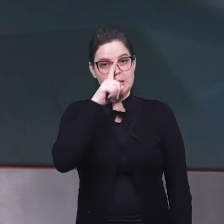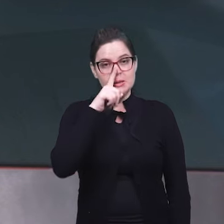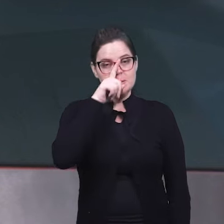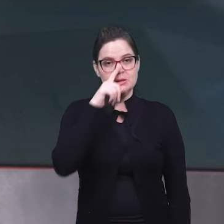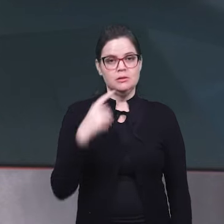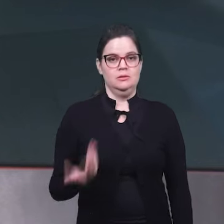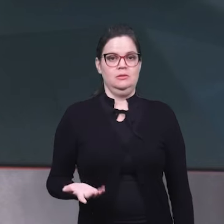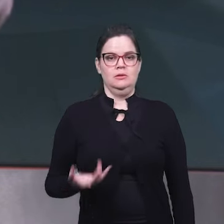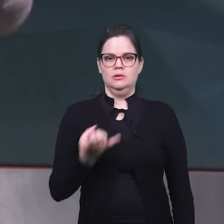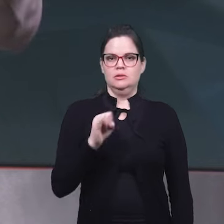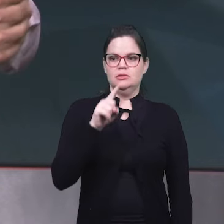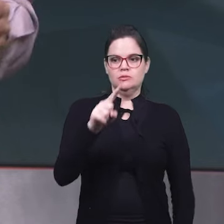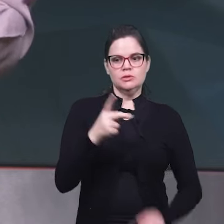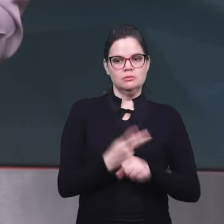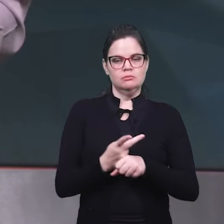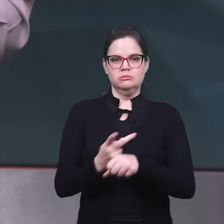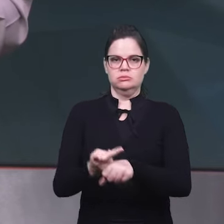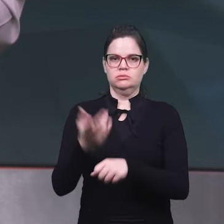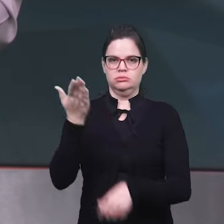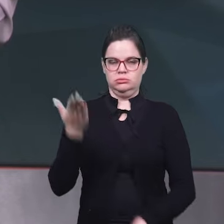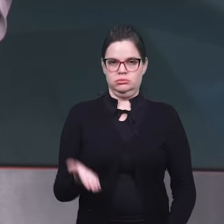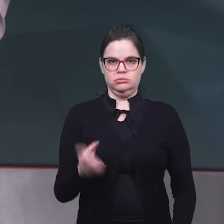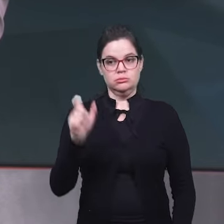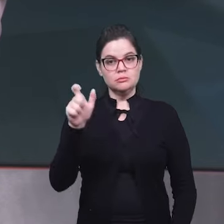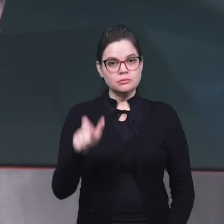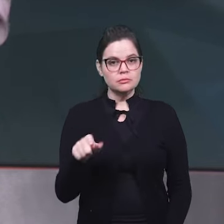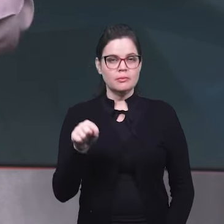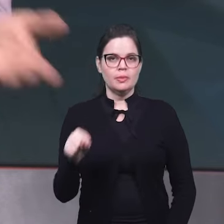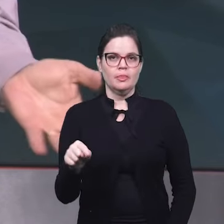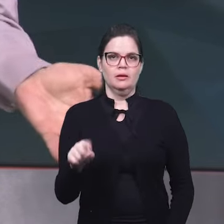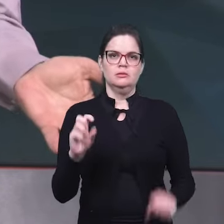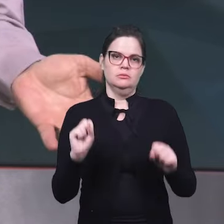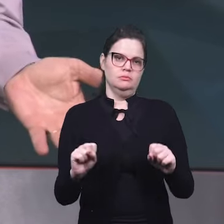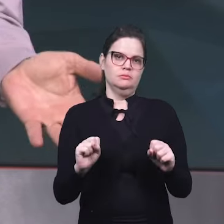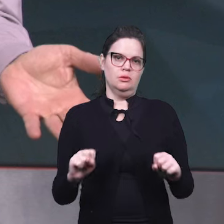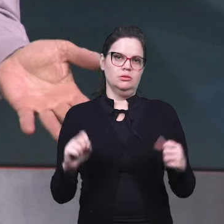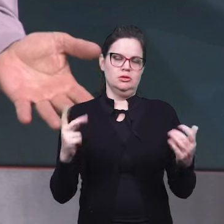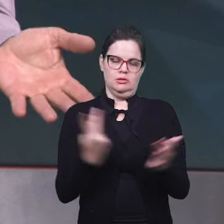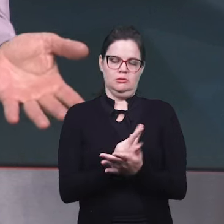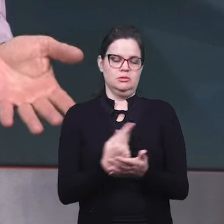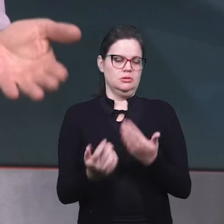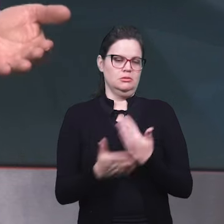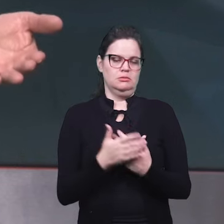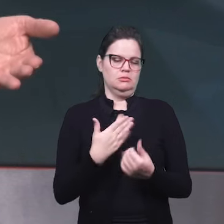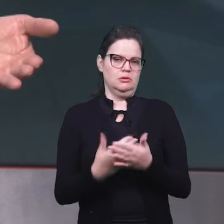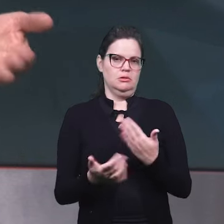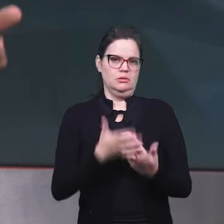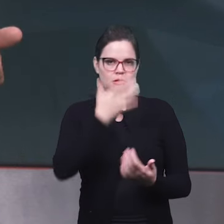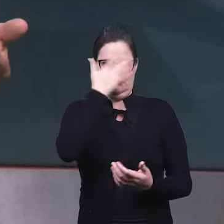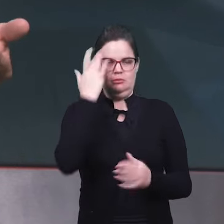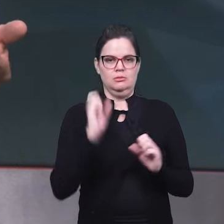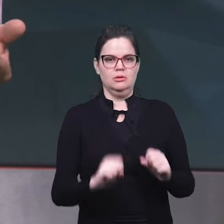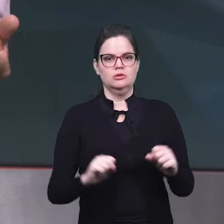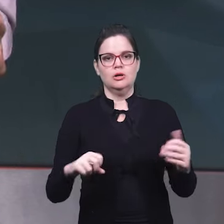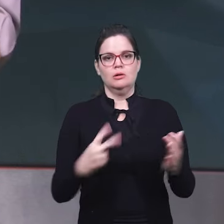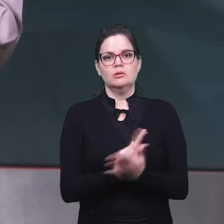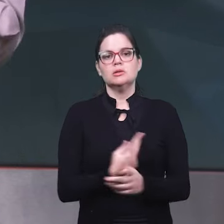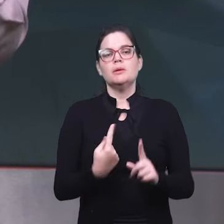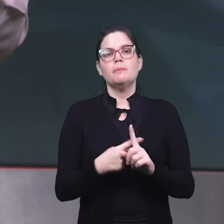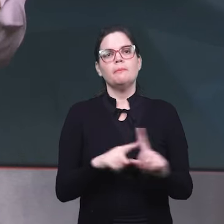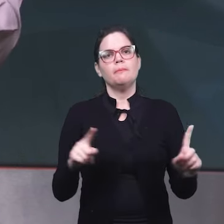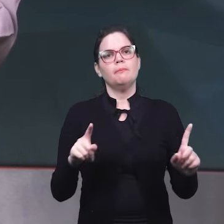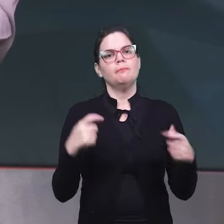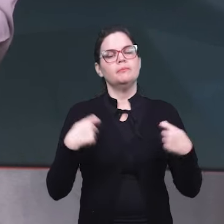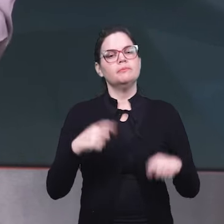você recorrer a esse tipo de empréstimo, e pode acontecer com qualquer um de nós, pode acontecer,